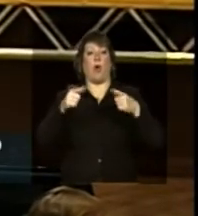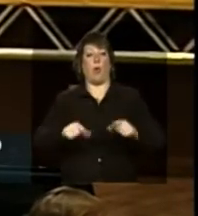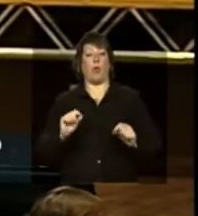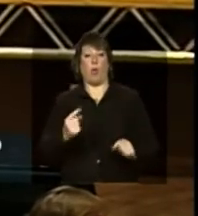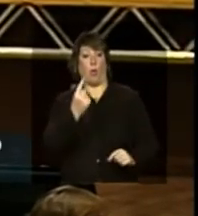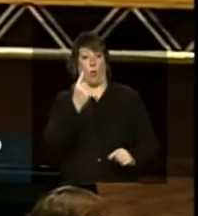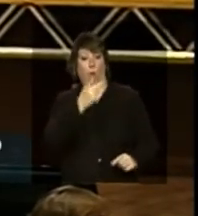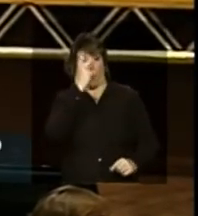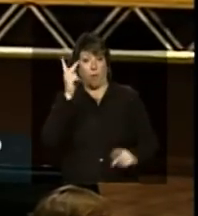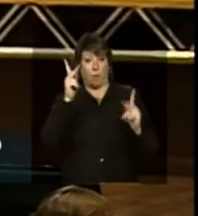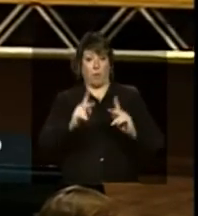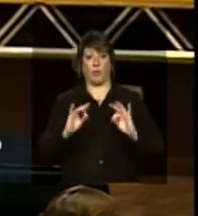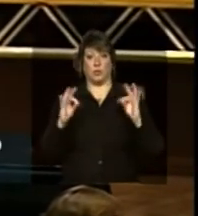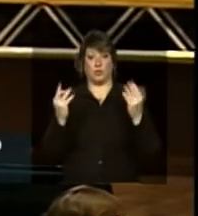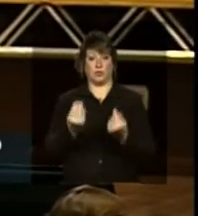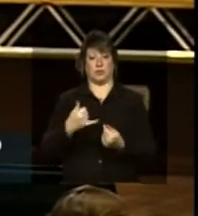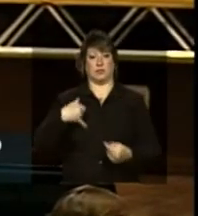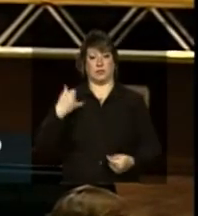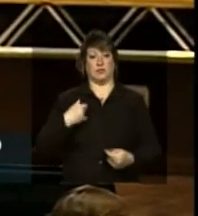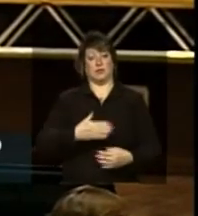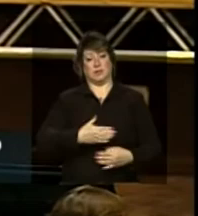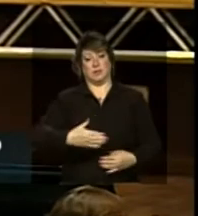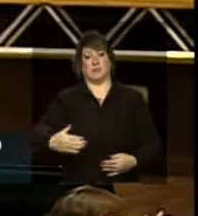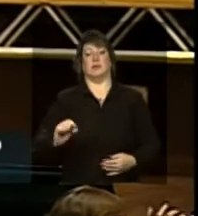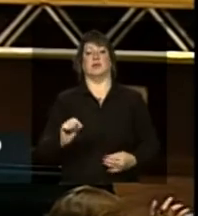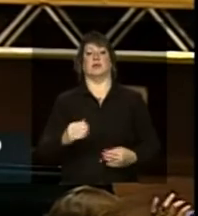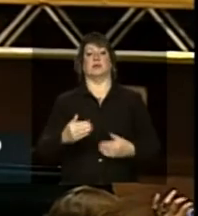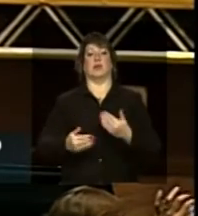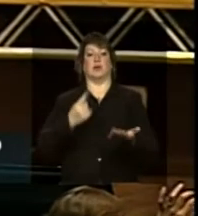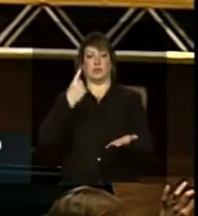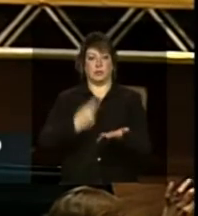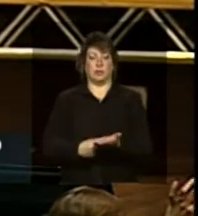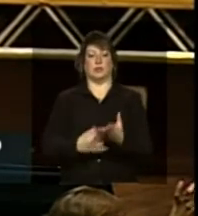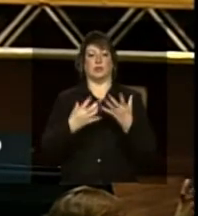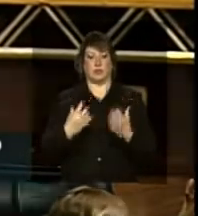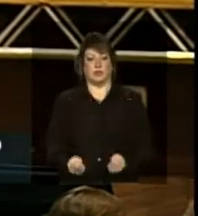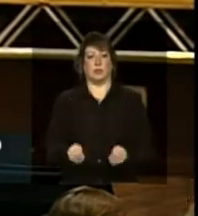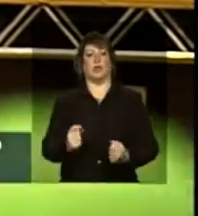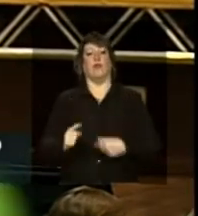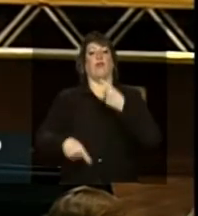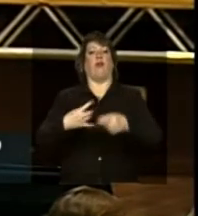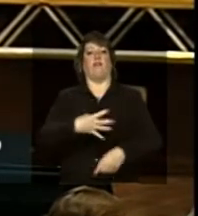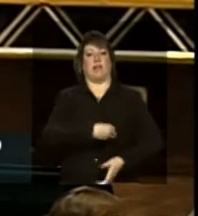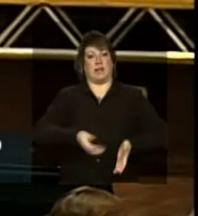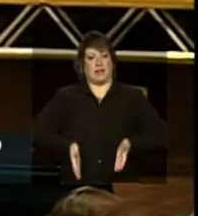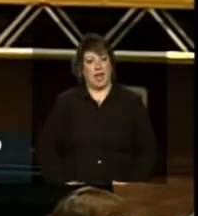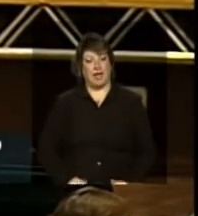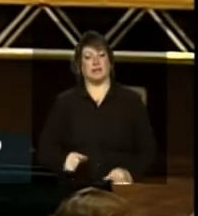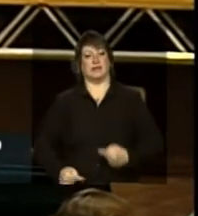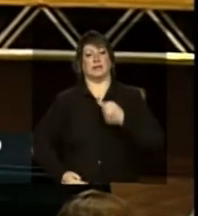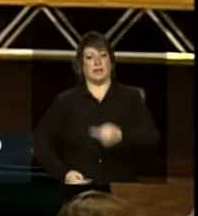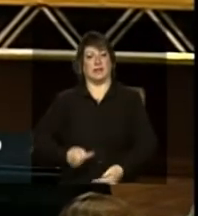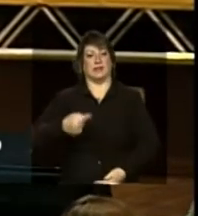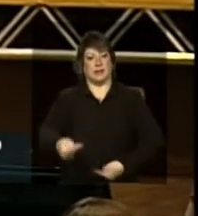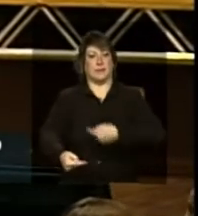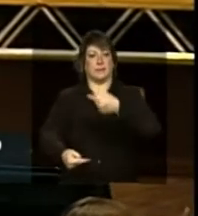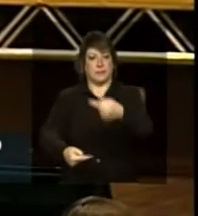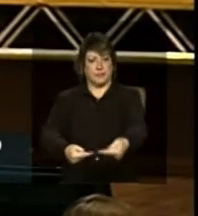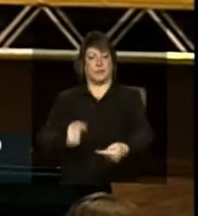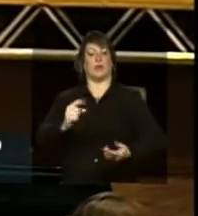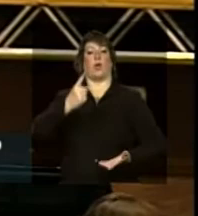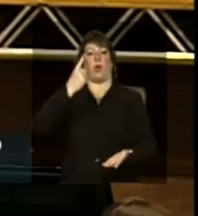uma geração assume o compromisso com a outra geração. Compromisso